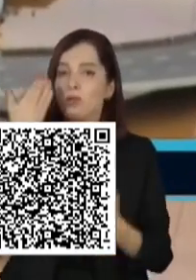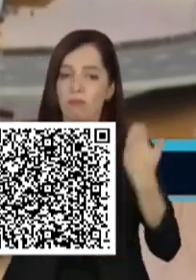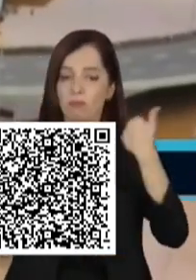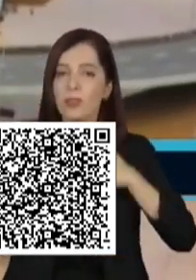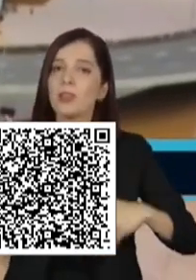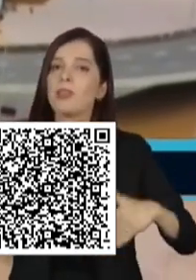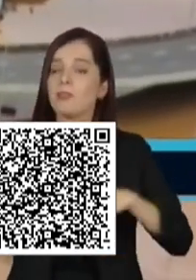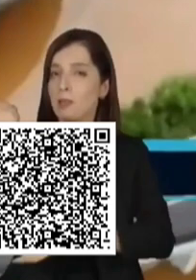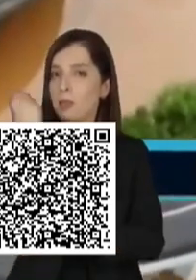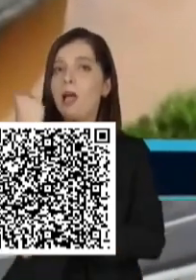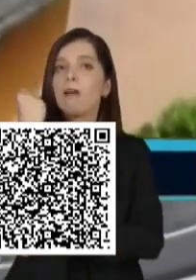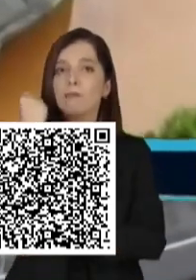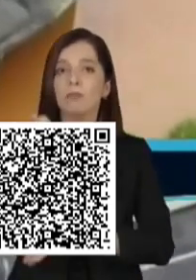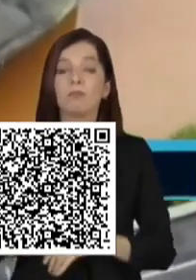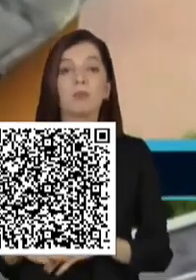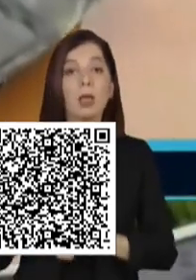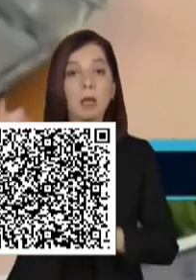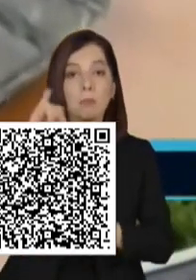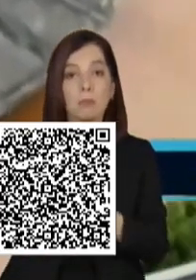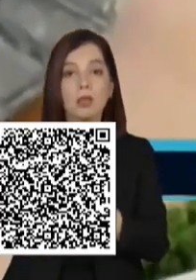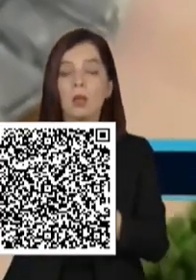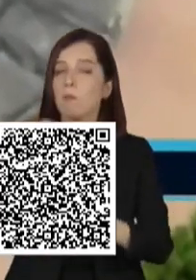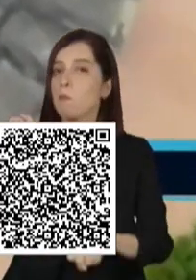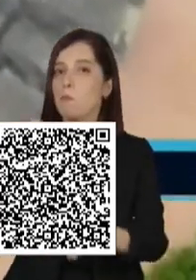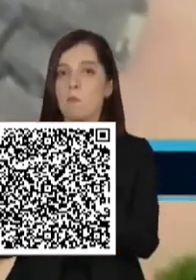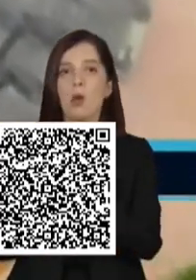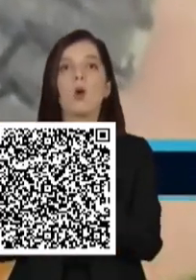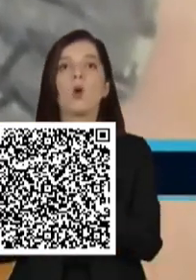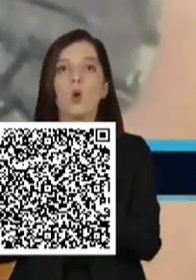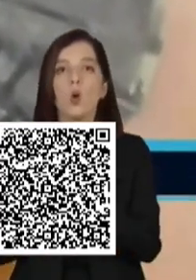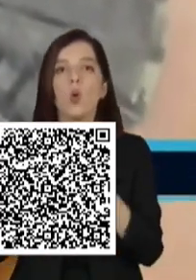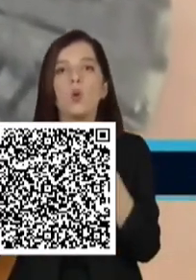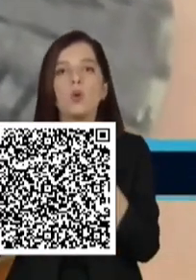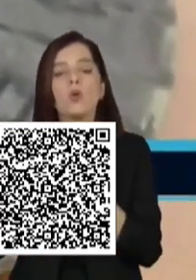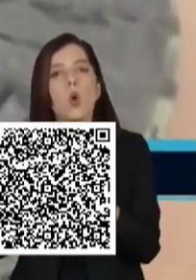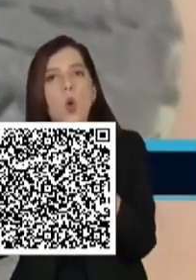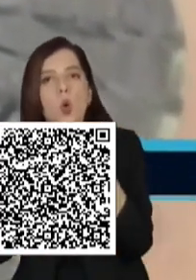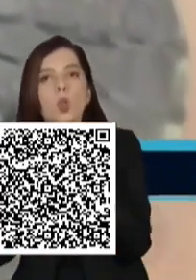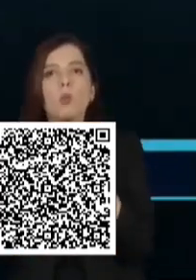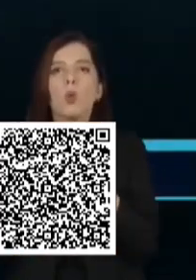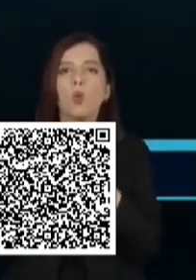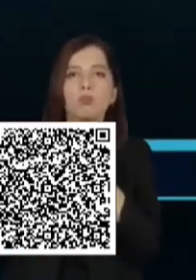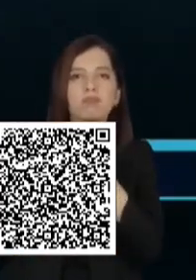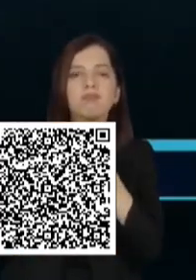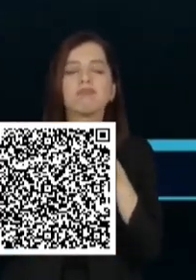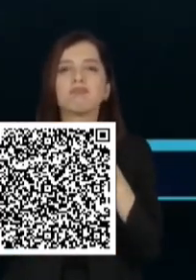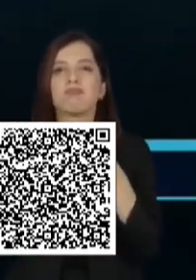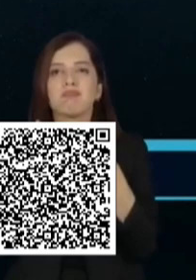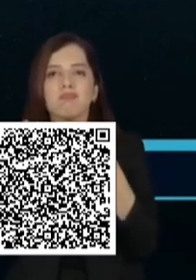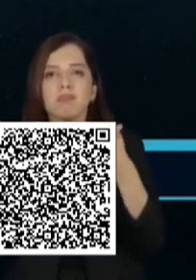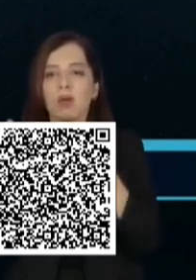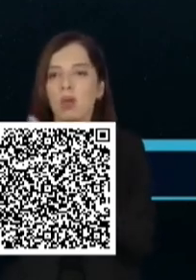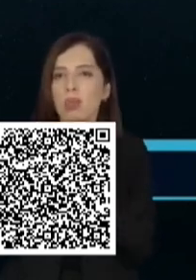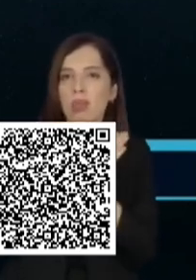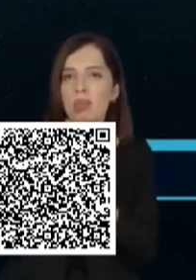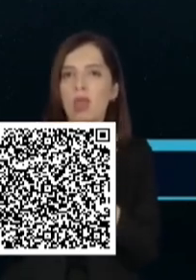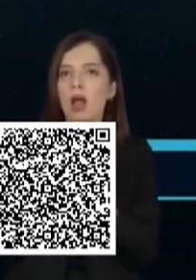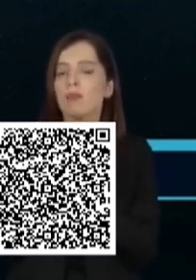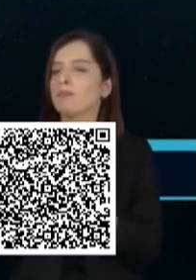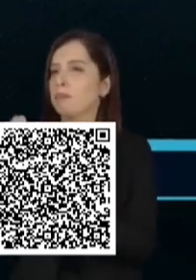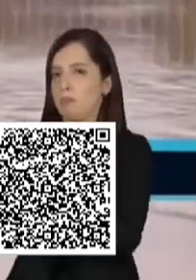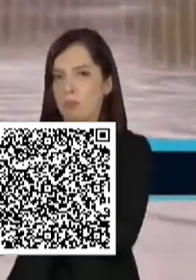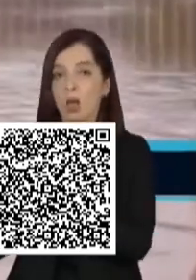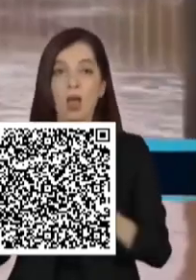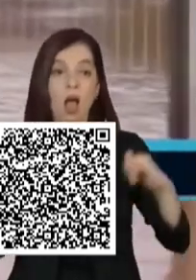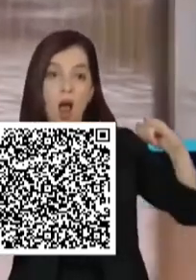Sul afetando não só o interior do Estado mas a capital Porto Alegre e a gente vai trazendo atualizações aqui na sua